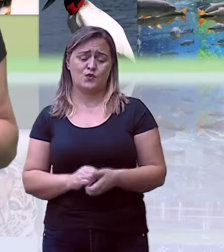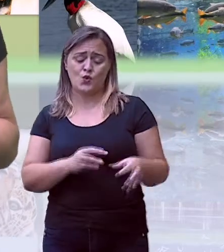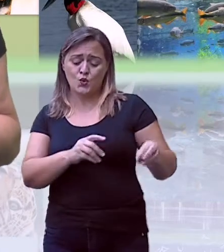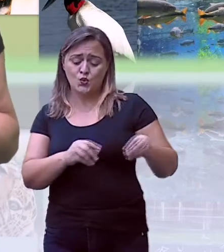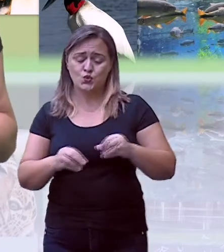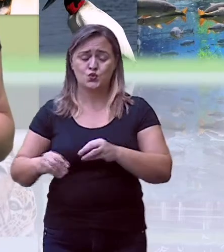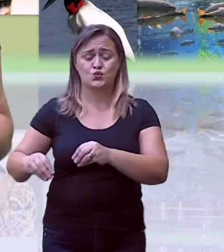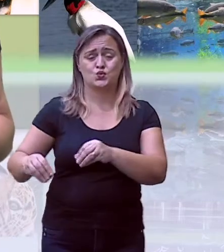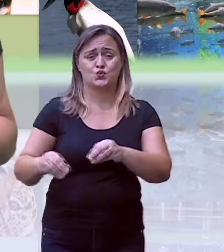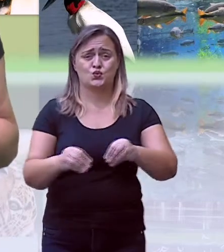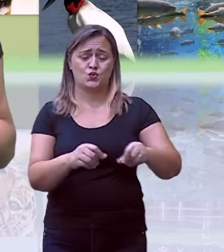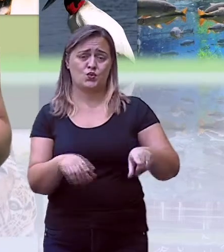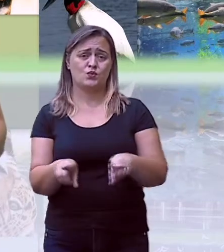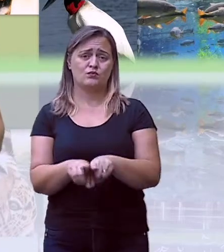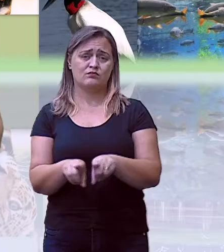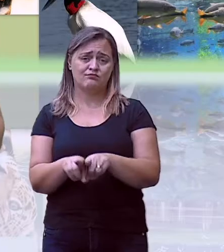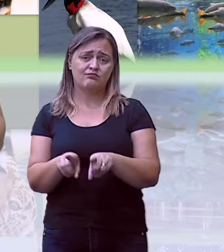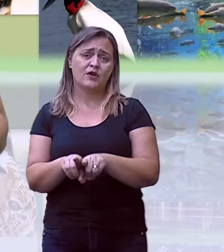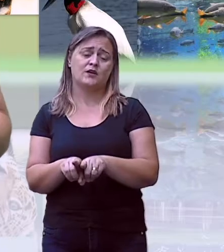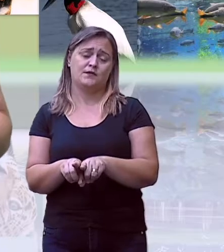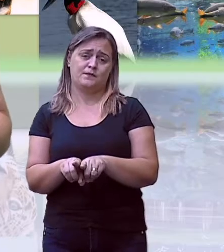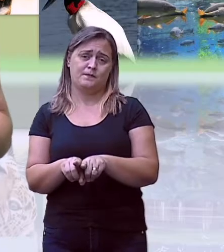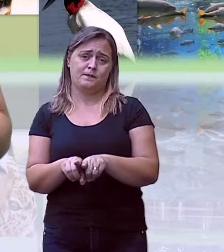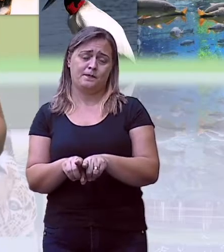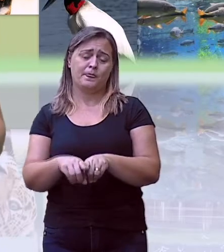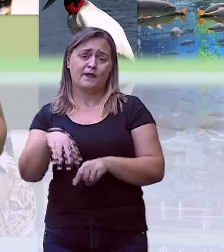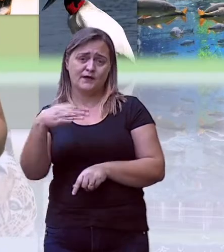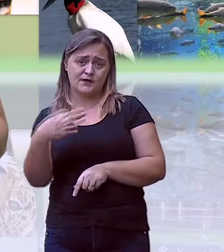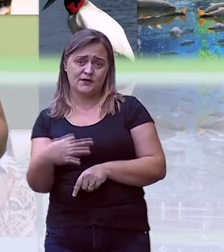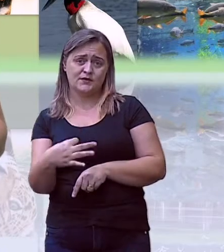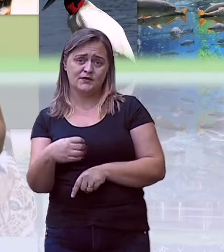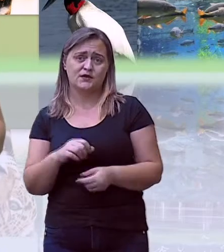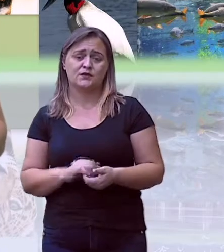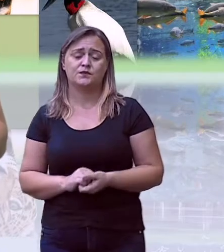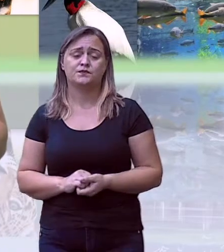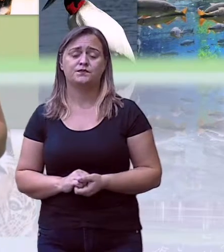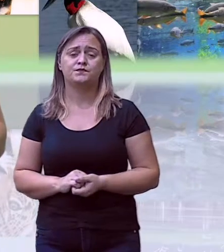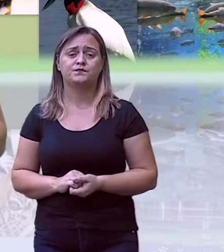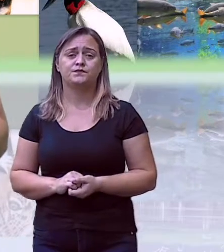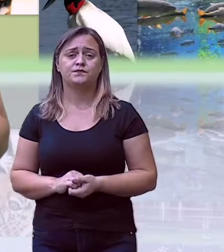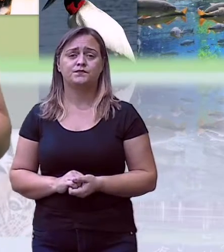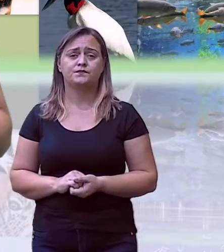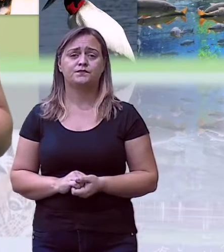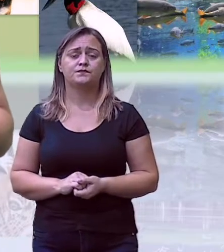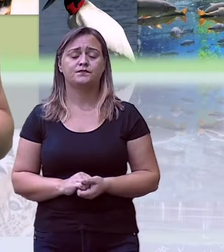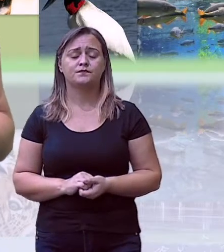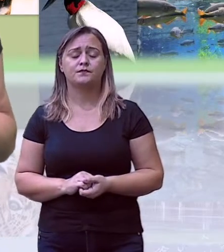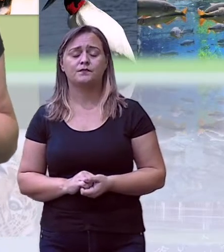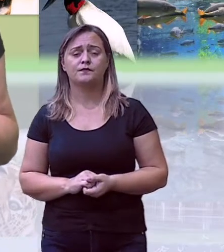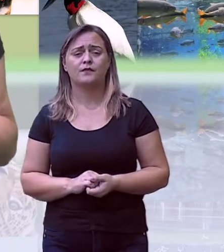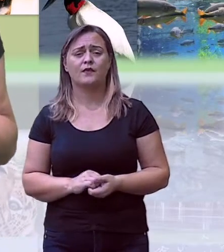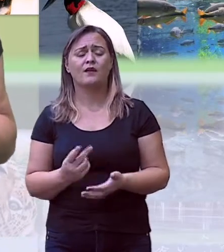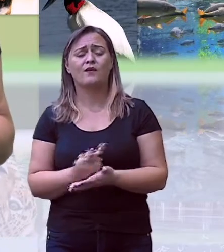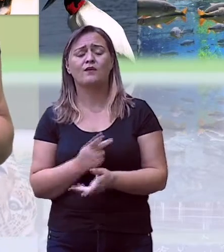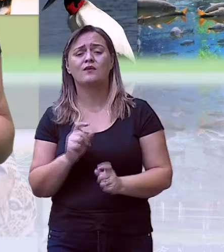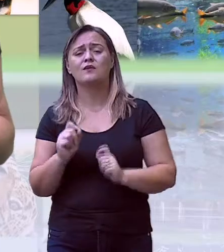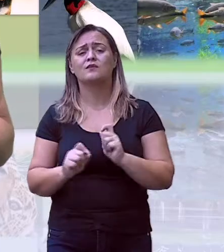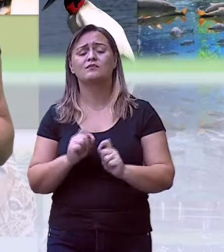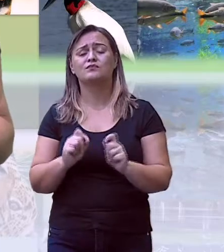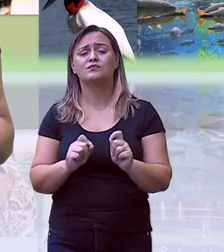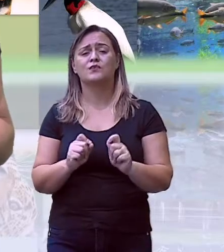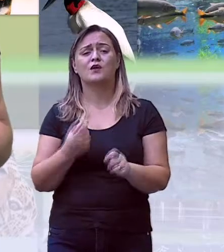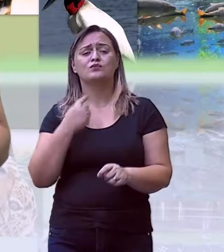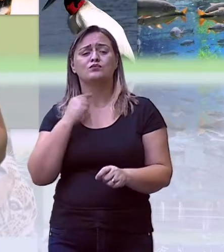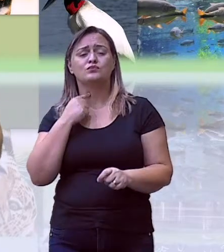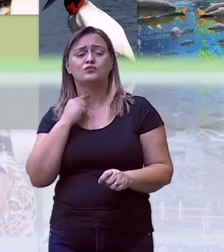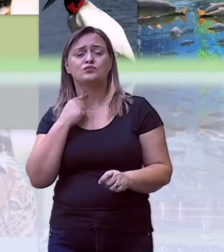solo, né? Porque o garimpeiro ele põe o mercúrio para fazer o processo de extração. E aí essa